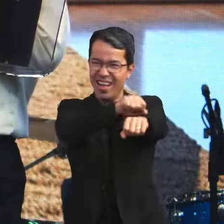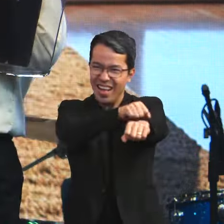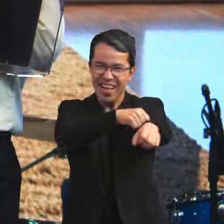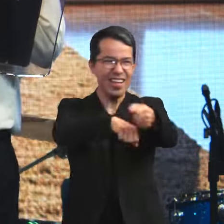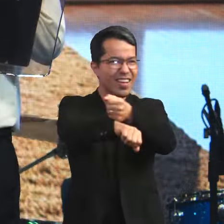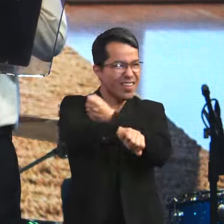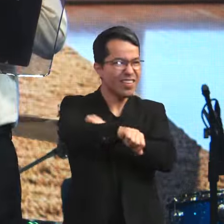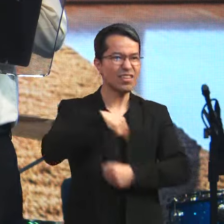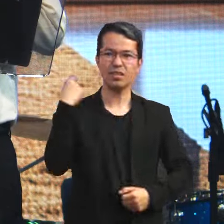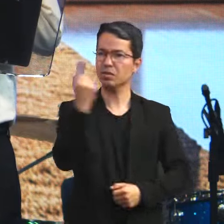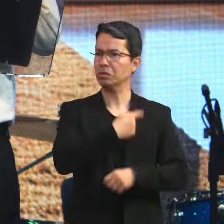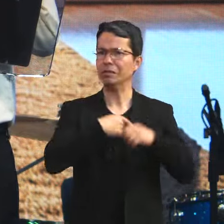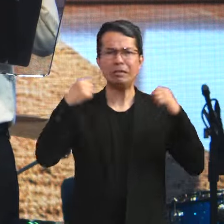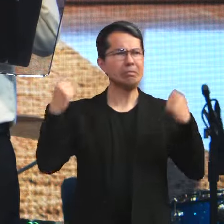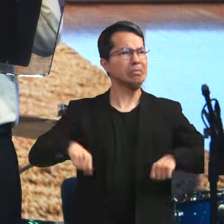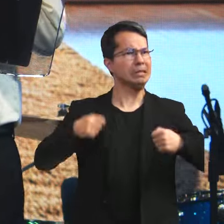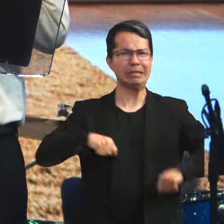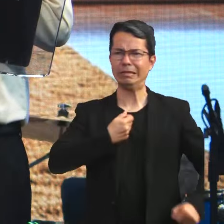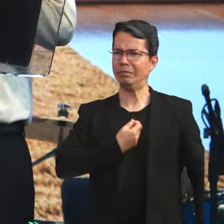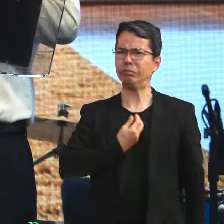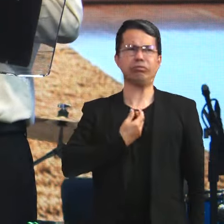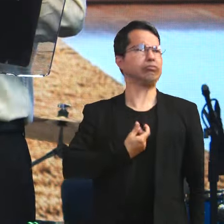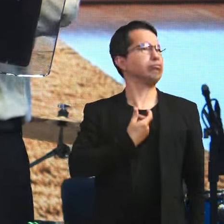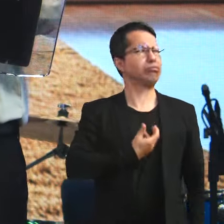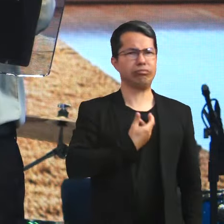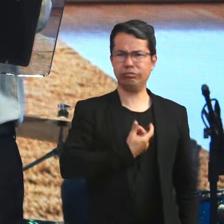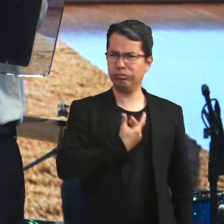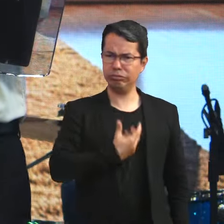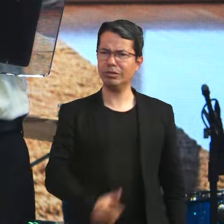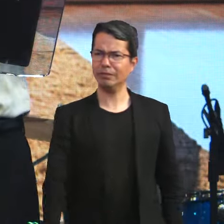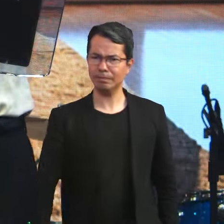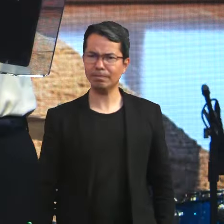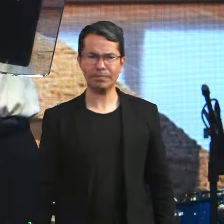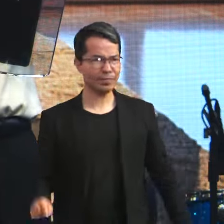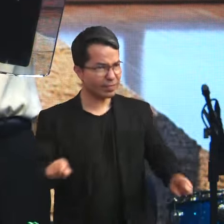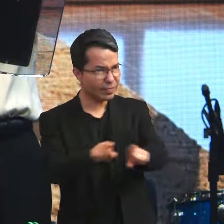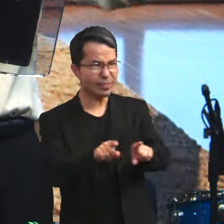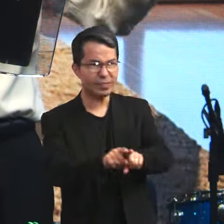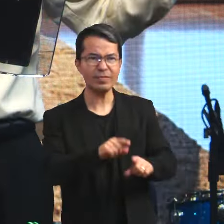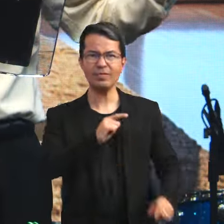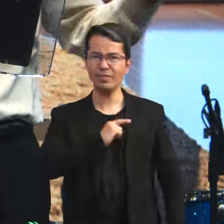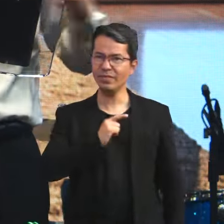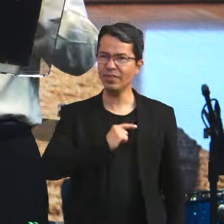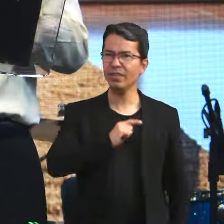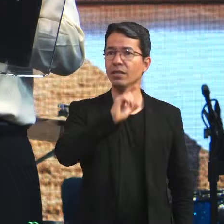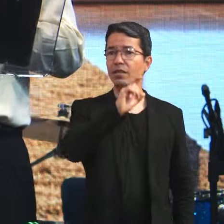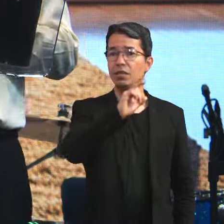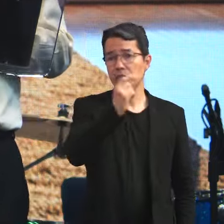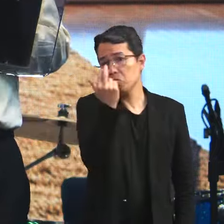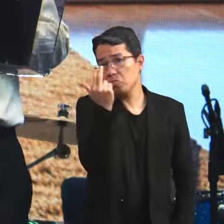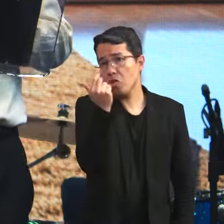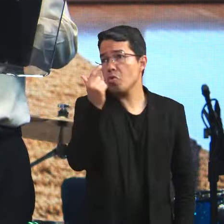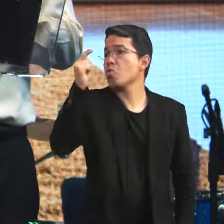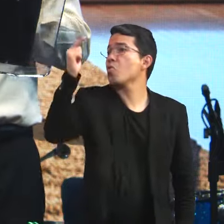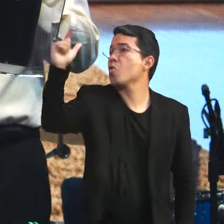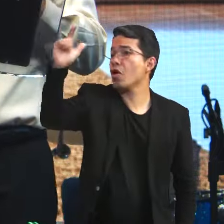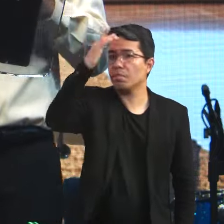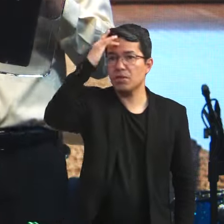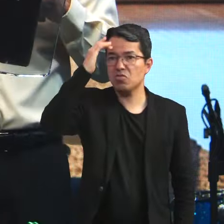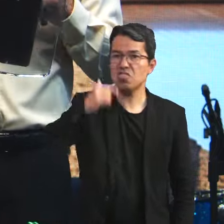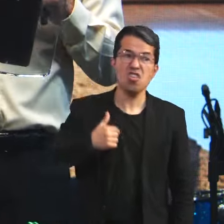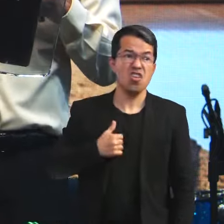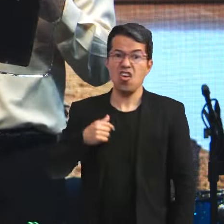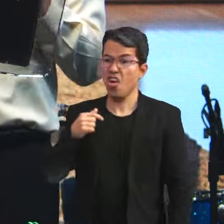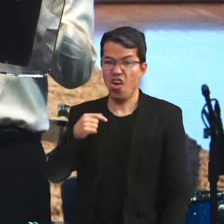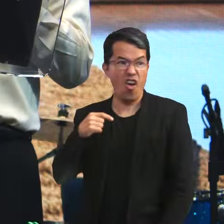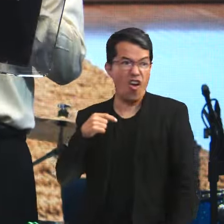apadas devemos ser pessoas cheias de paixão como apad por outras causas como existas Deão